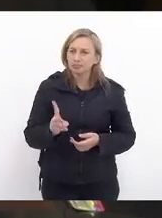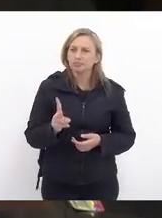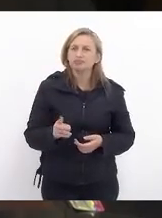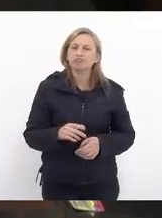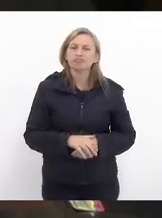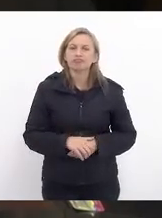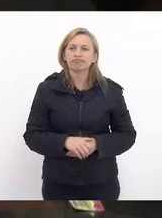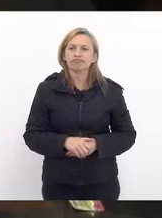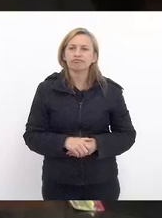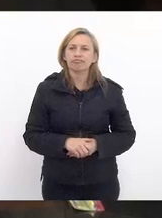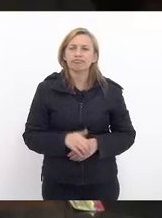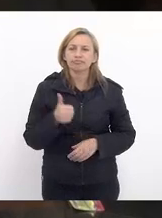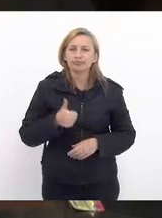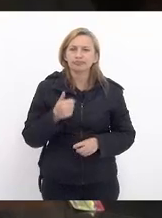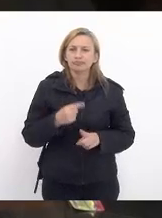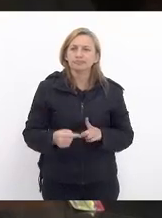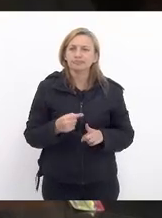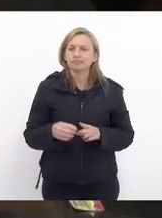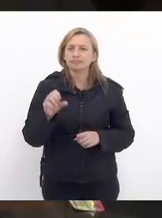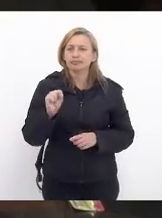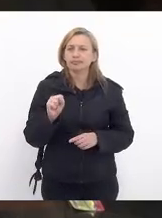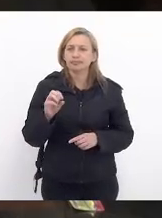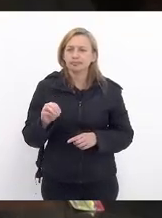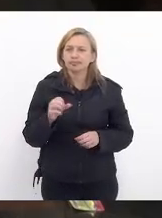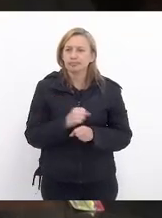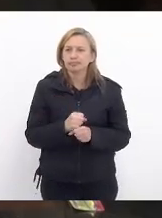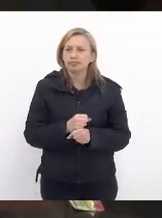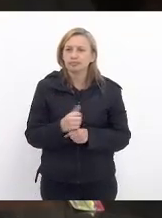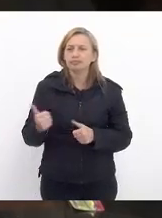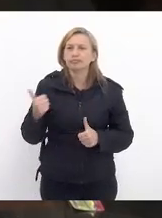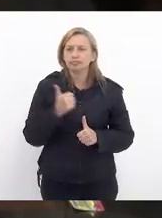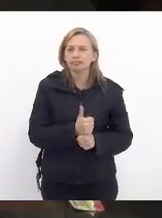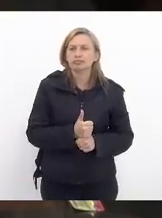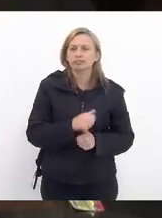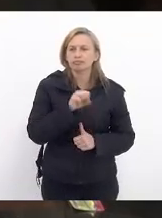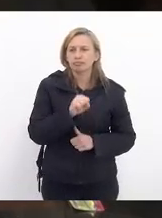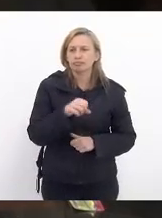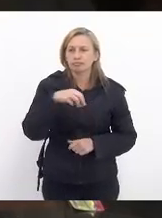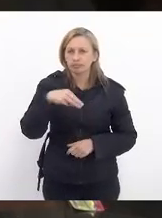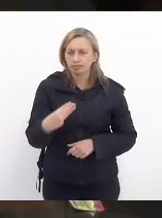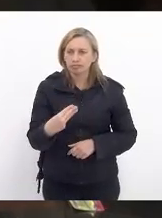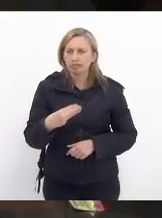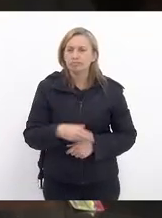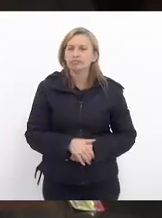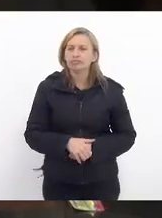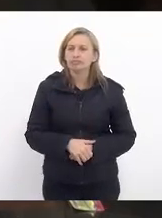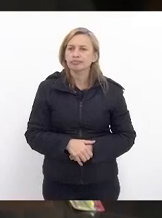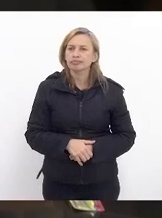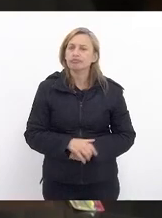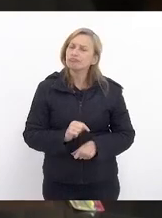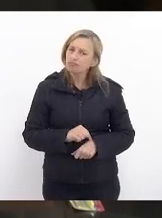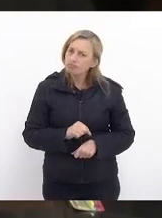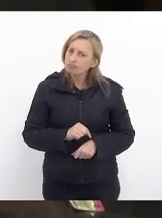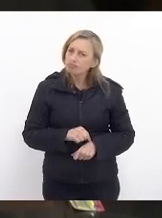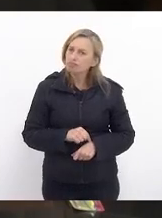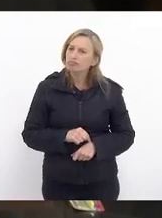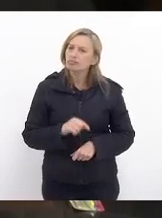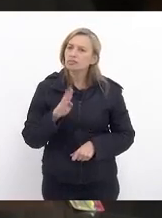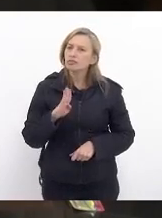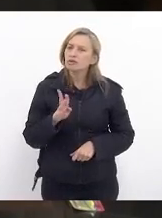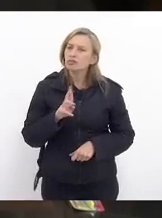ainda na primeira metade dos anos 80 quando quando ele assume o governo do estado de 83 o hino da do momento o